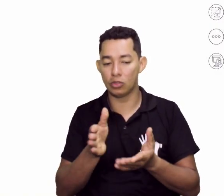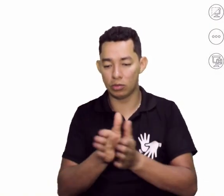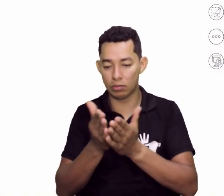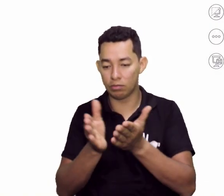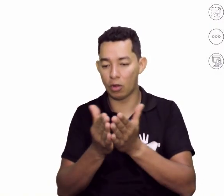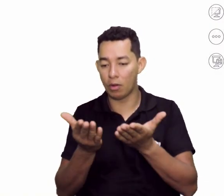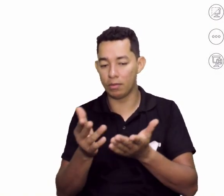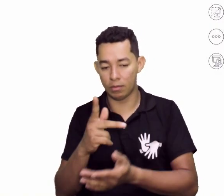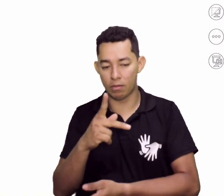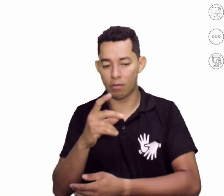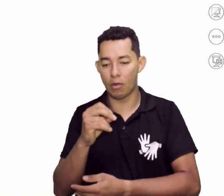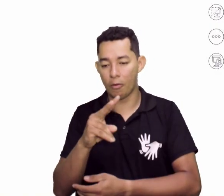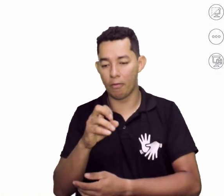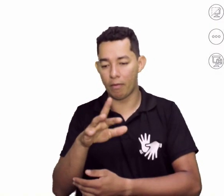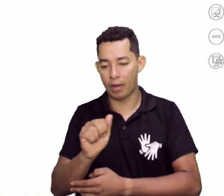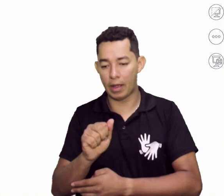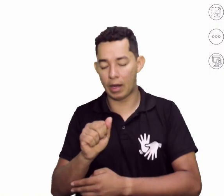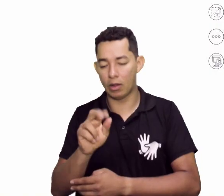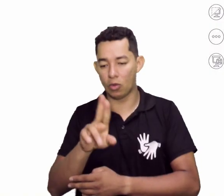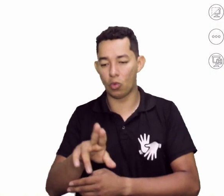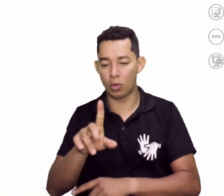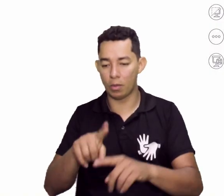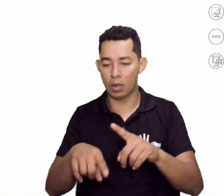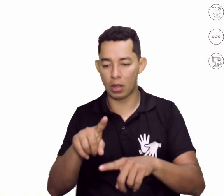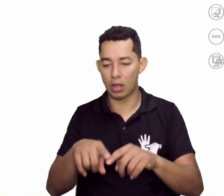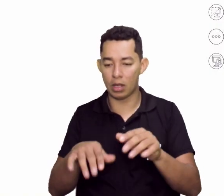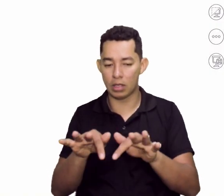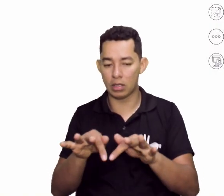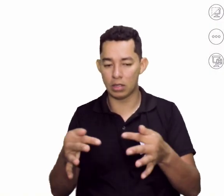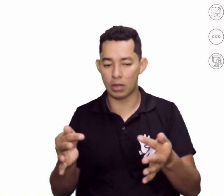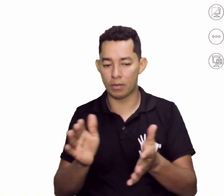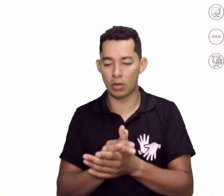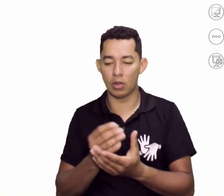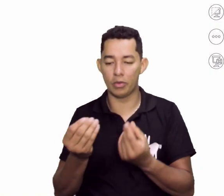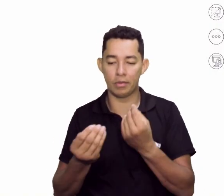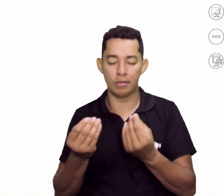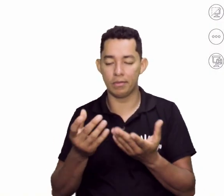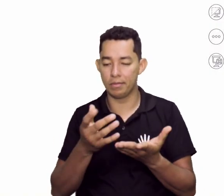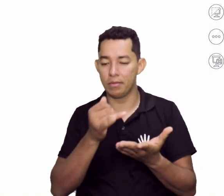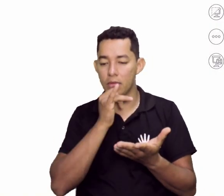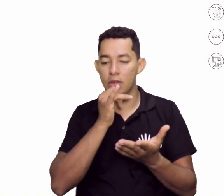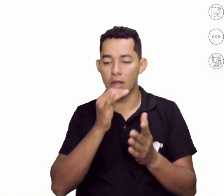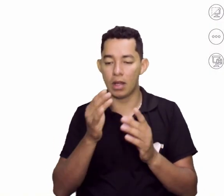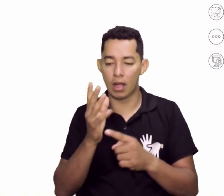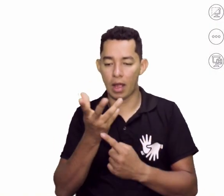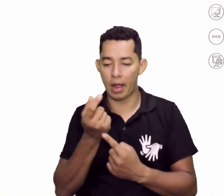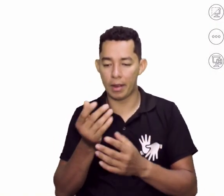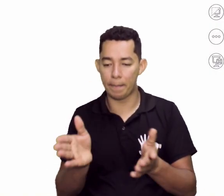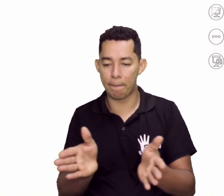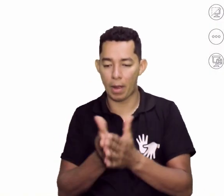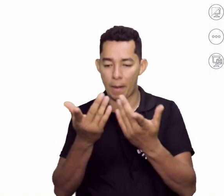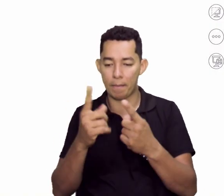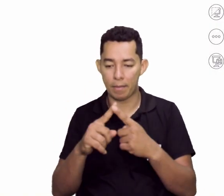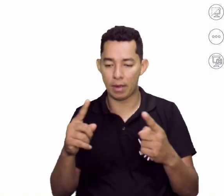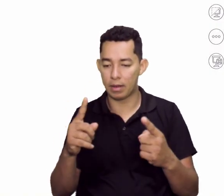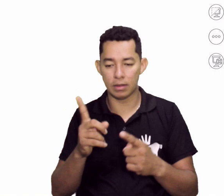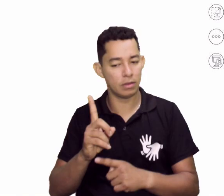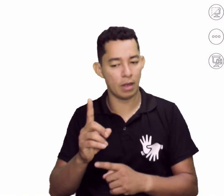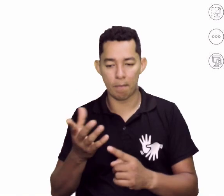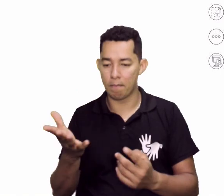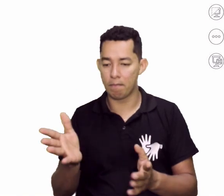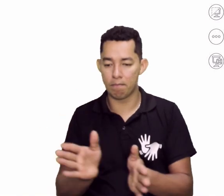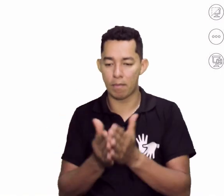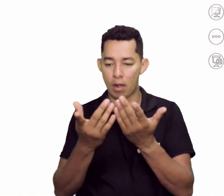tão simples que passaram a classificar como uma arte pobre. Mas não tem nada de pobre, é muito chique,